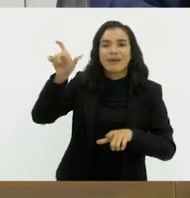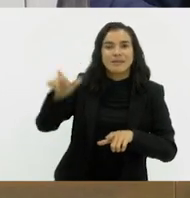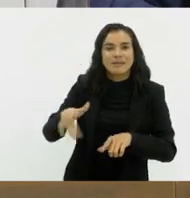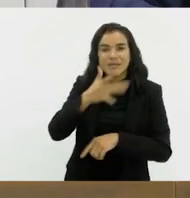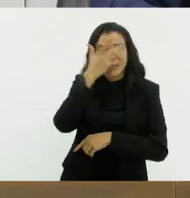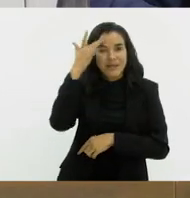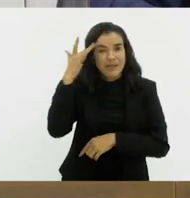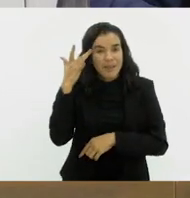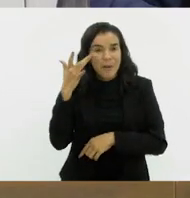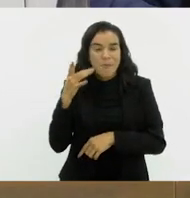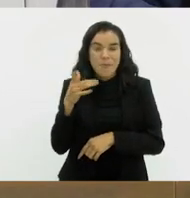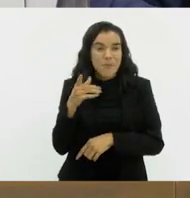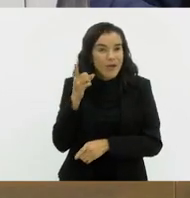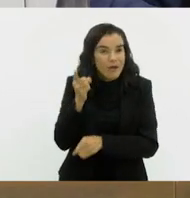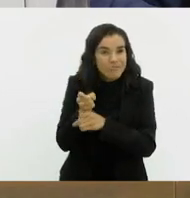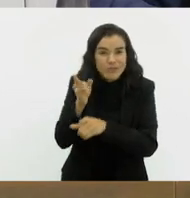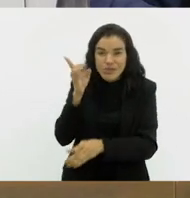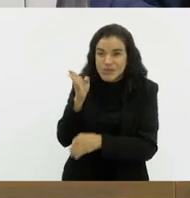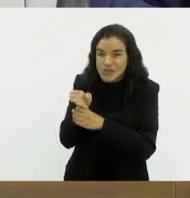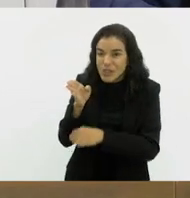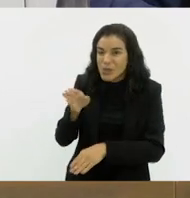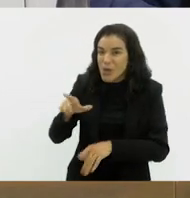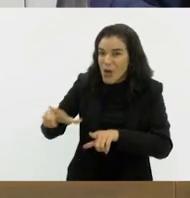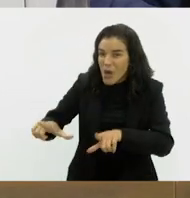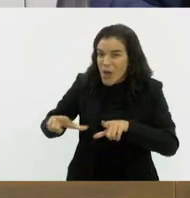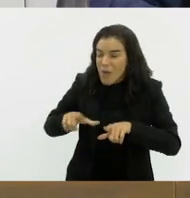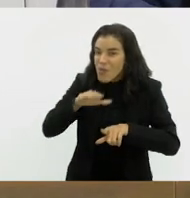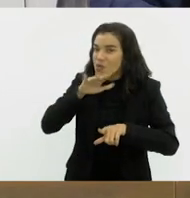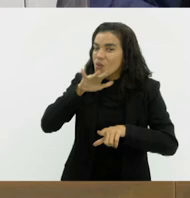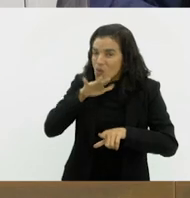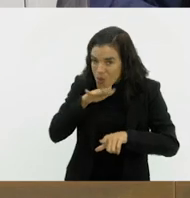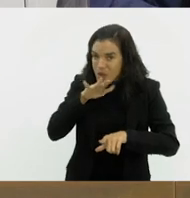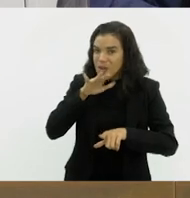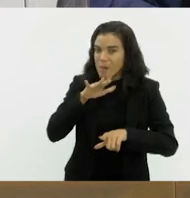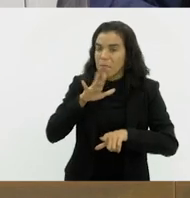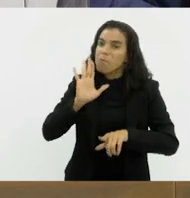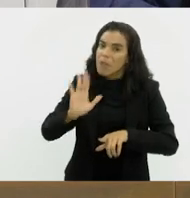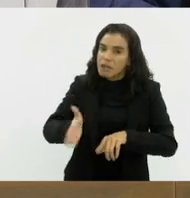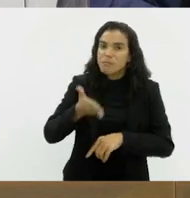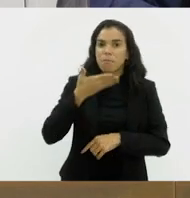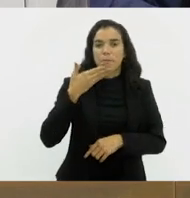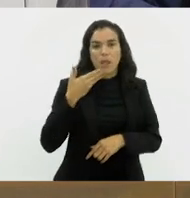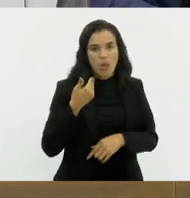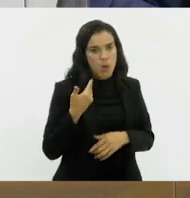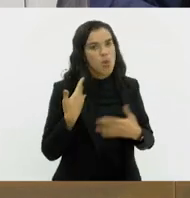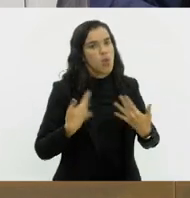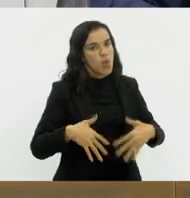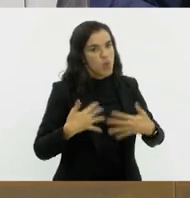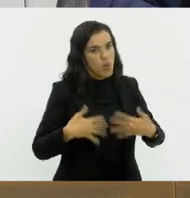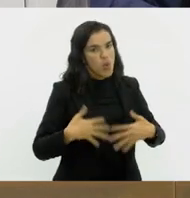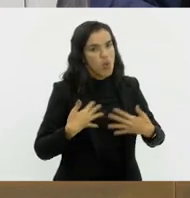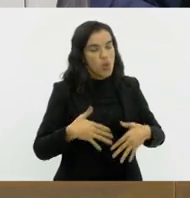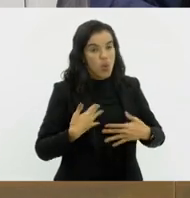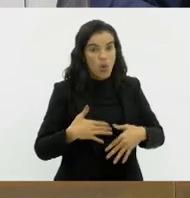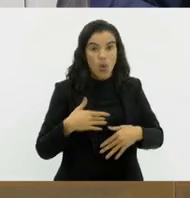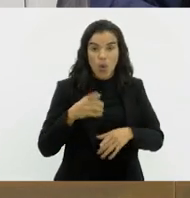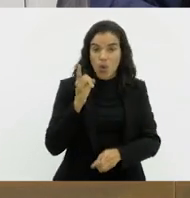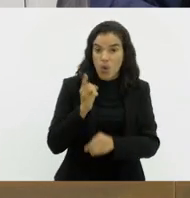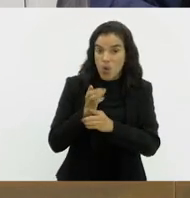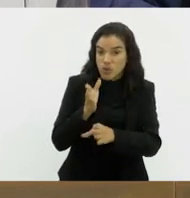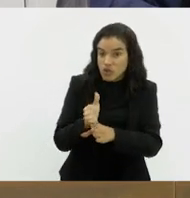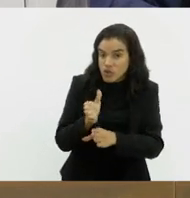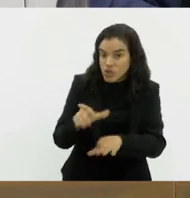porque o diagnóstico é muito ruim. Na prisão melhorou muito no município do Rio de Janeiro, melhorou muito. A taxa de diagnóstico de